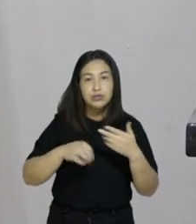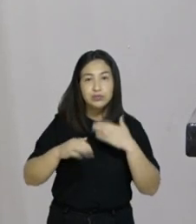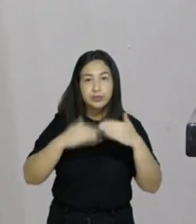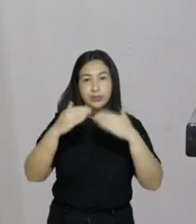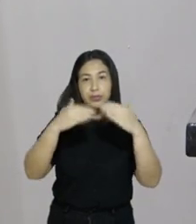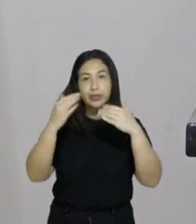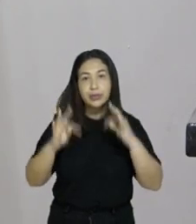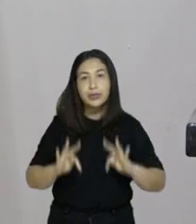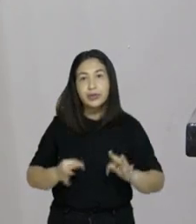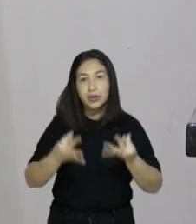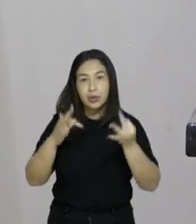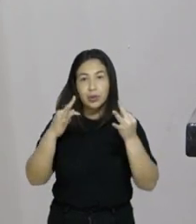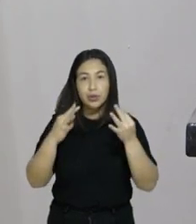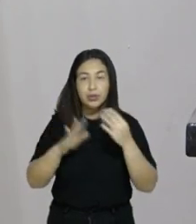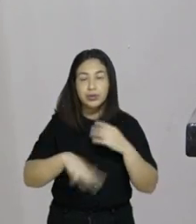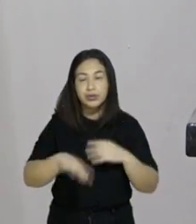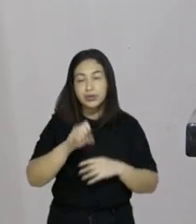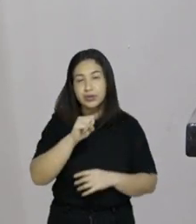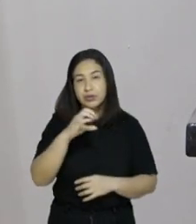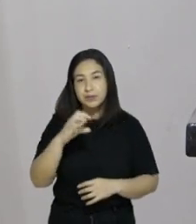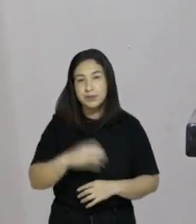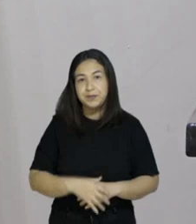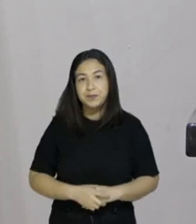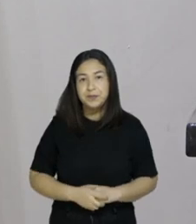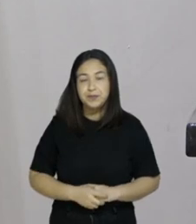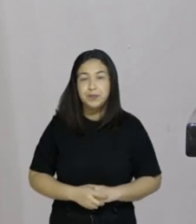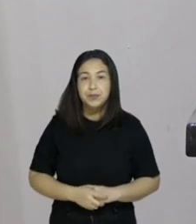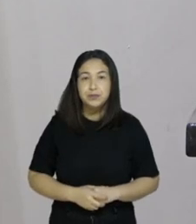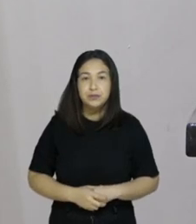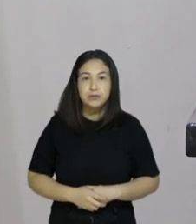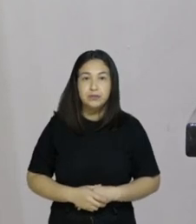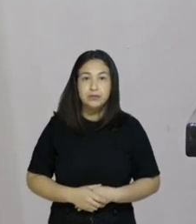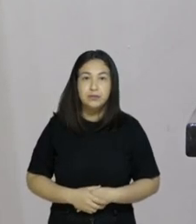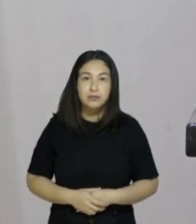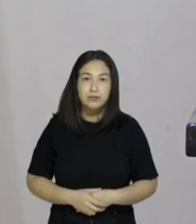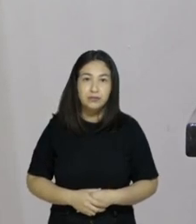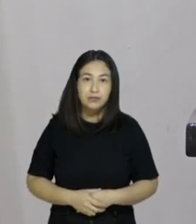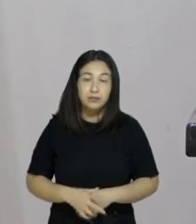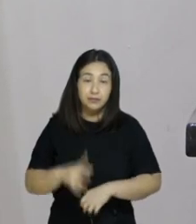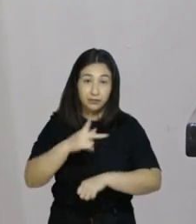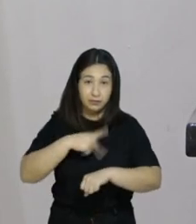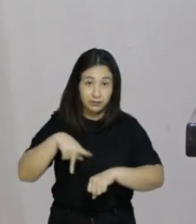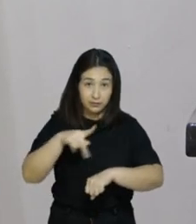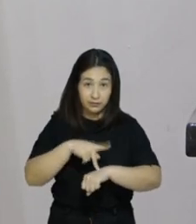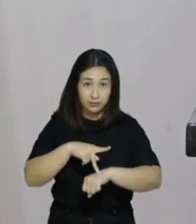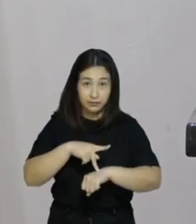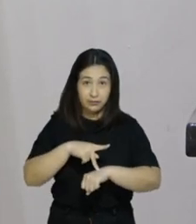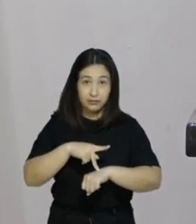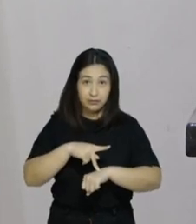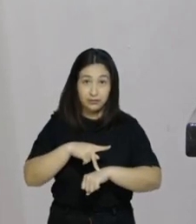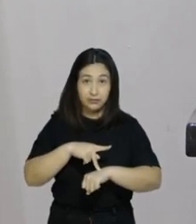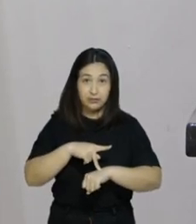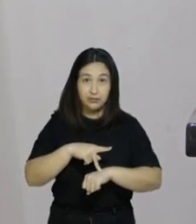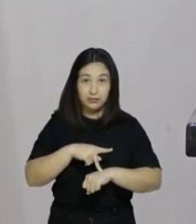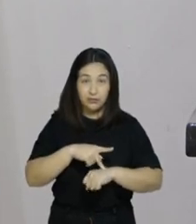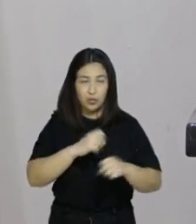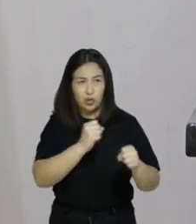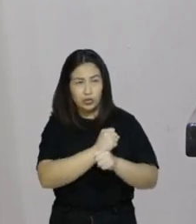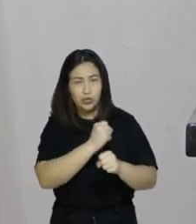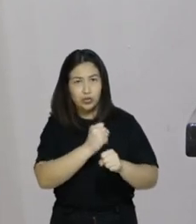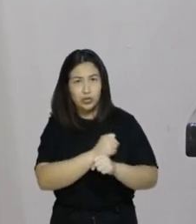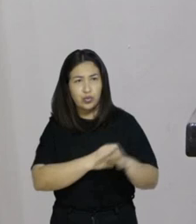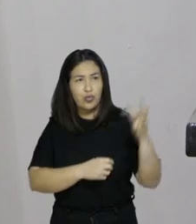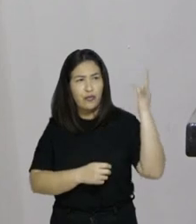de tecnologia aqui do nosso Estado. Um país que ergueu universidades onde só havia